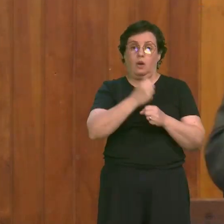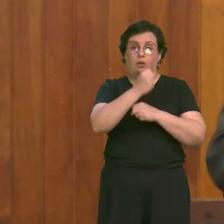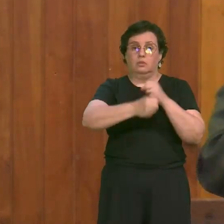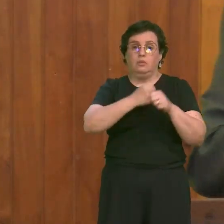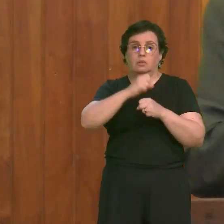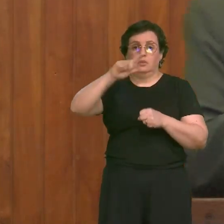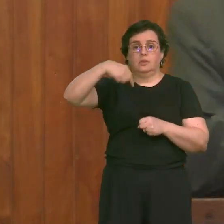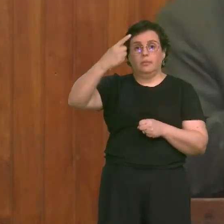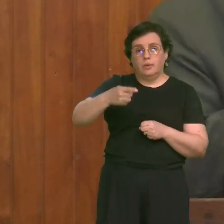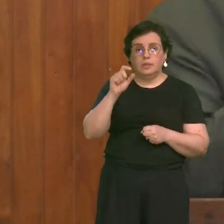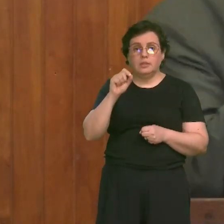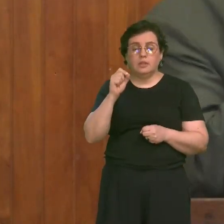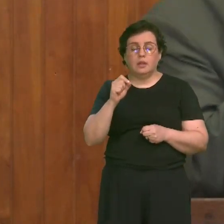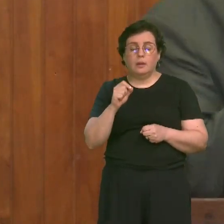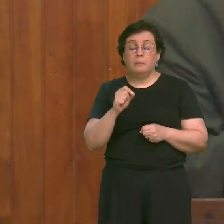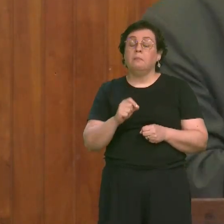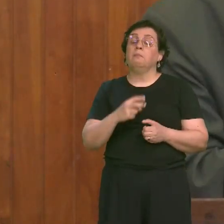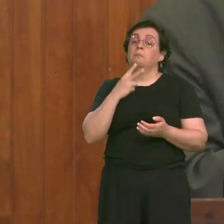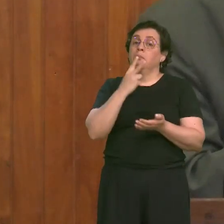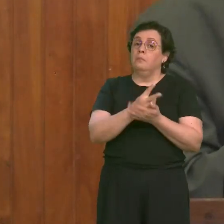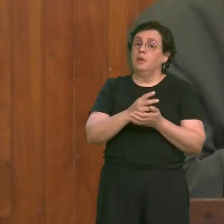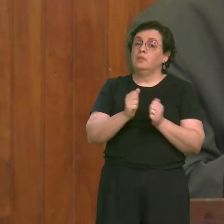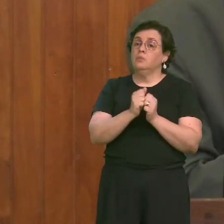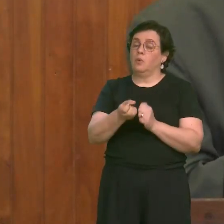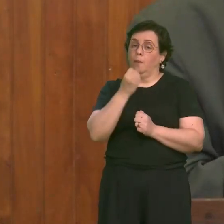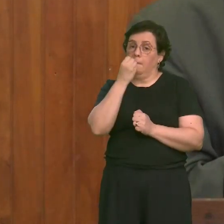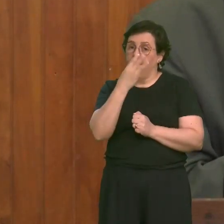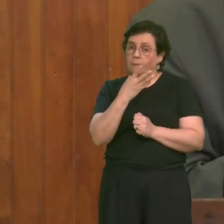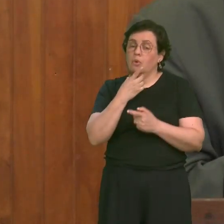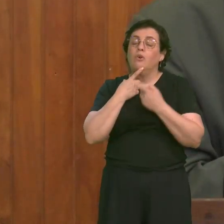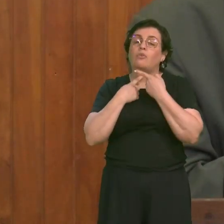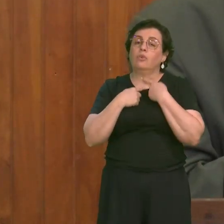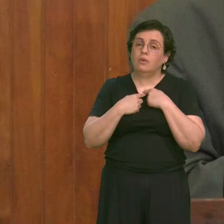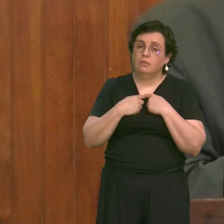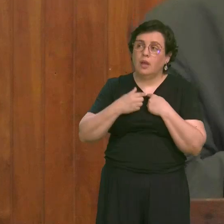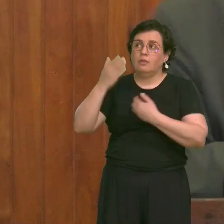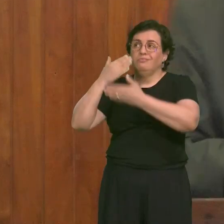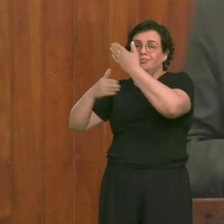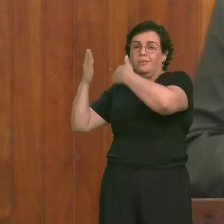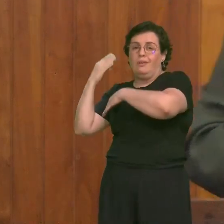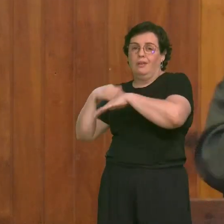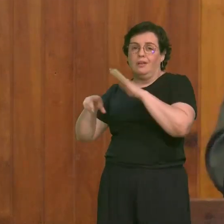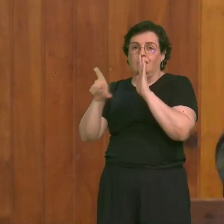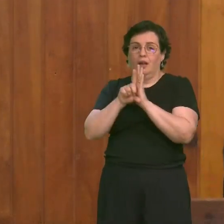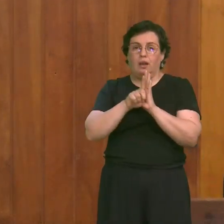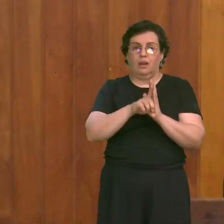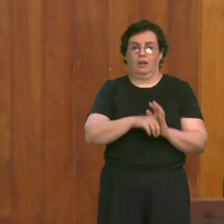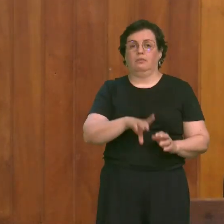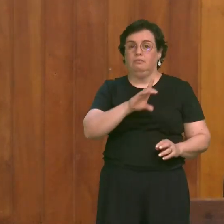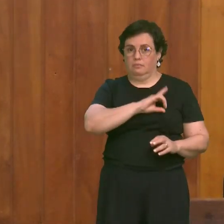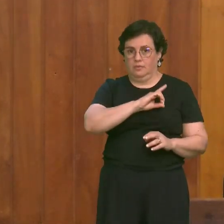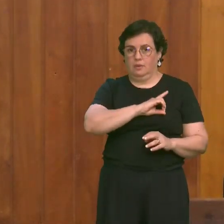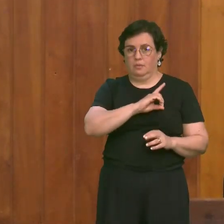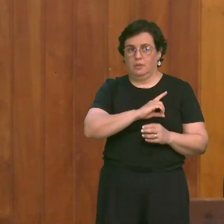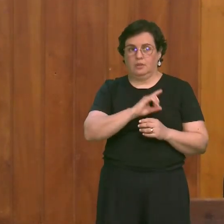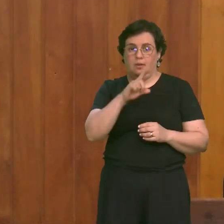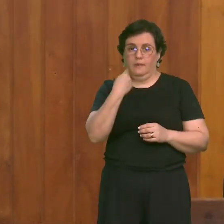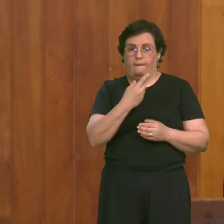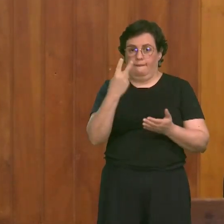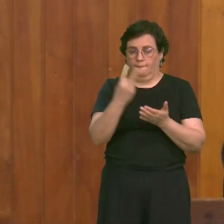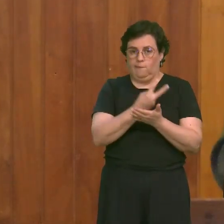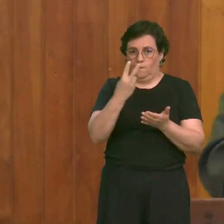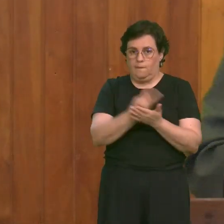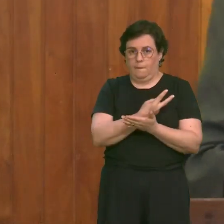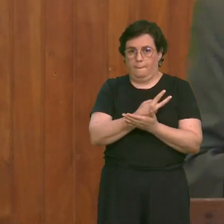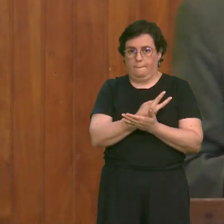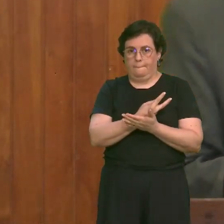depois que apesar de toda boa intenção da época da lei do vereador Wilson que nós aprovamos aqui nós erramos